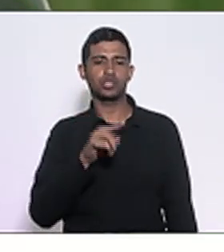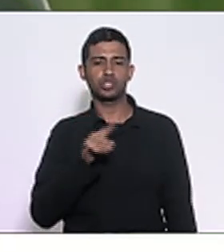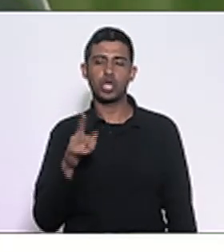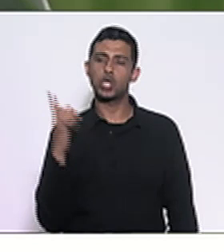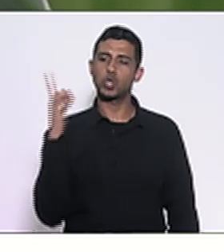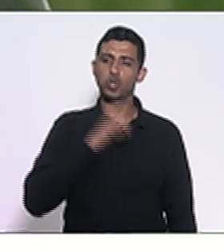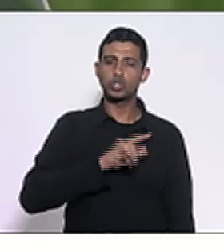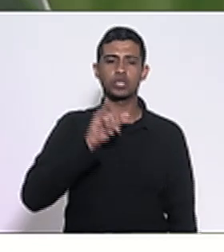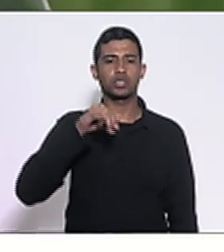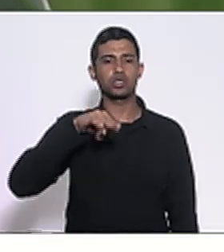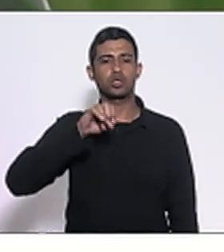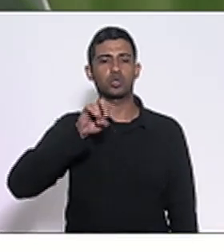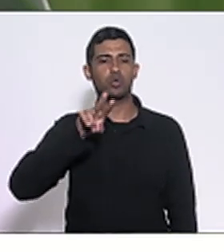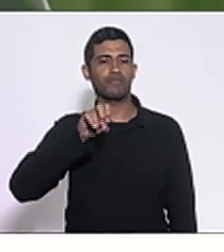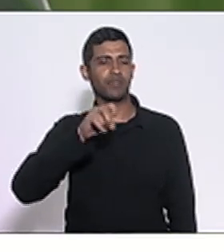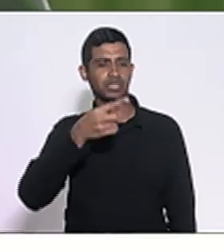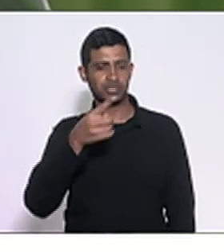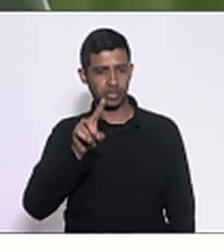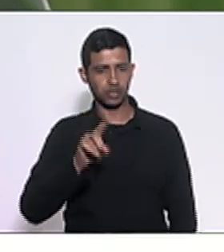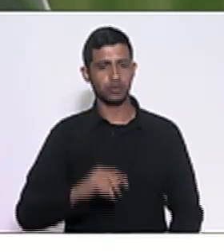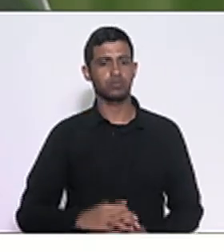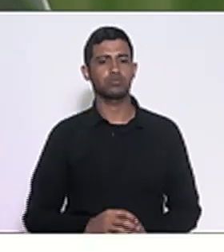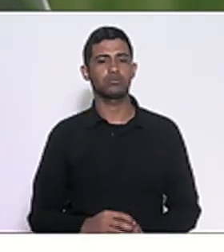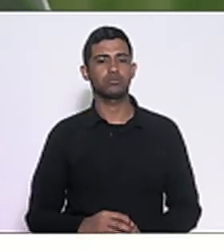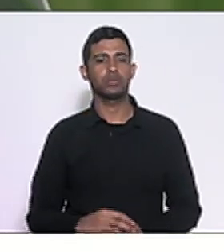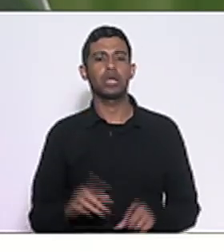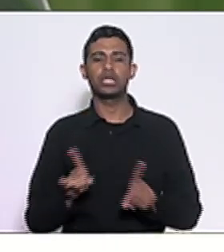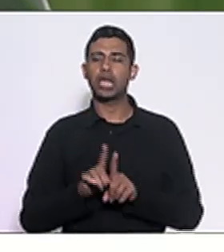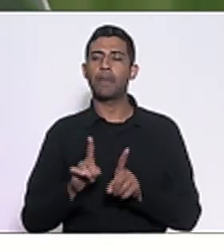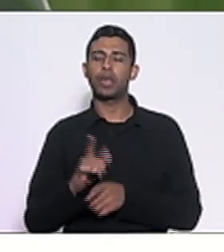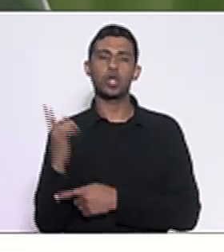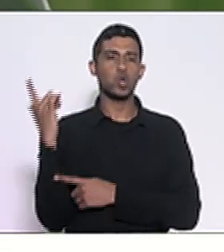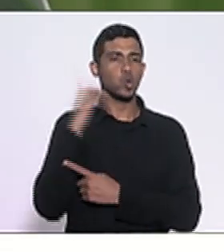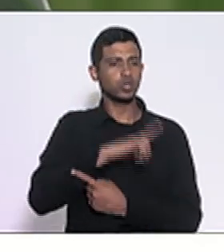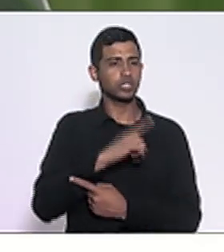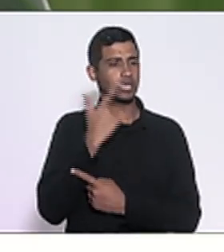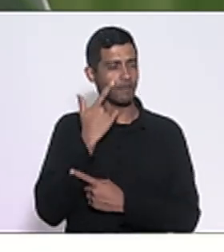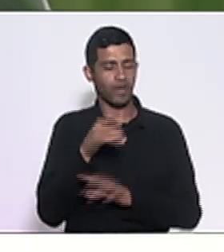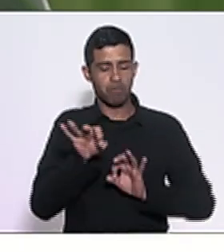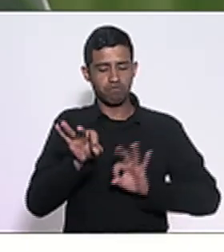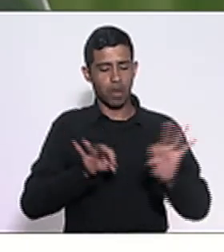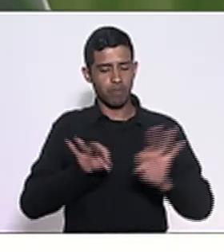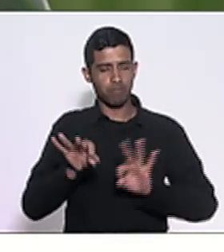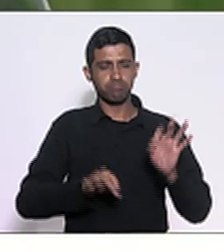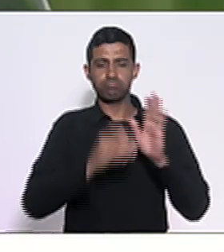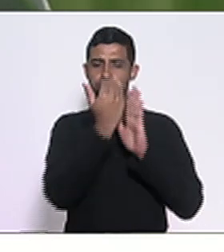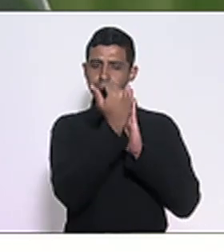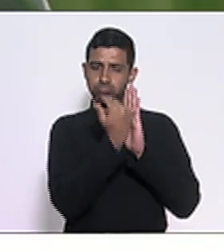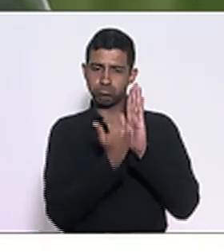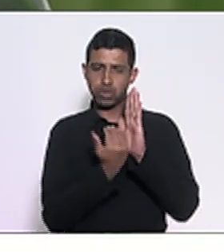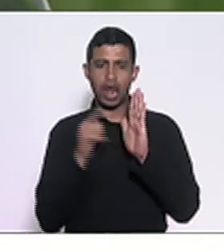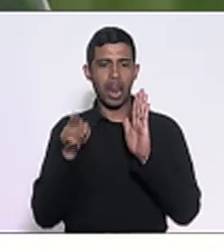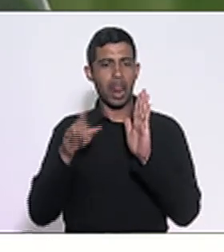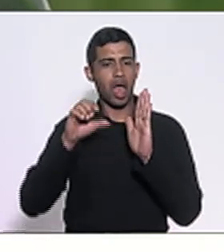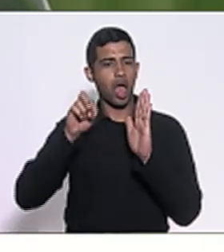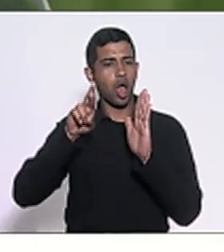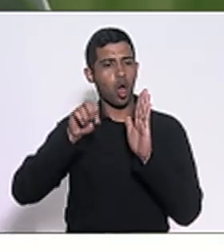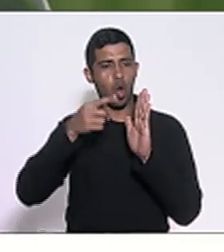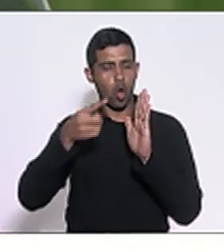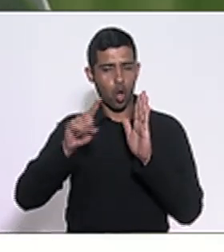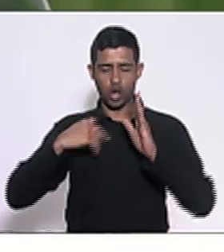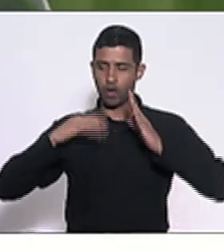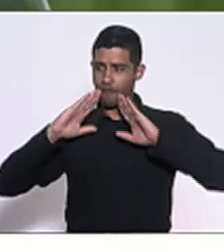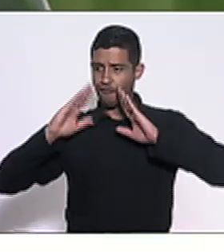da inovação, e consiga projetizar o órgão, que o órgão tenha uma visão de trabalho mais voltada a